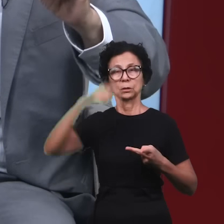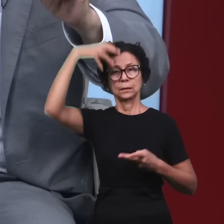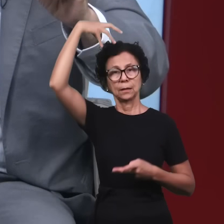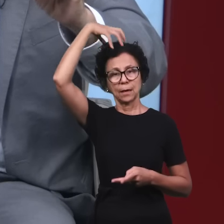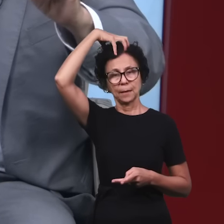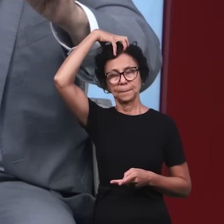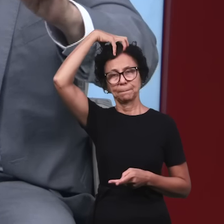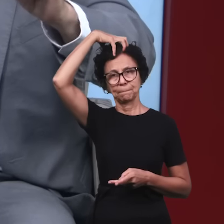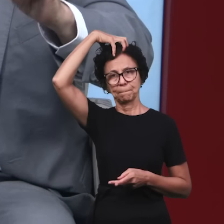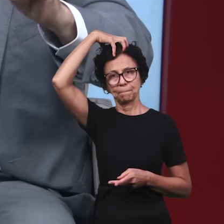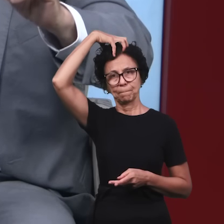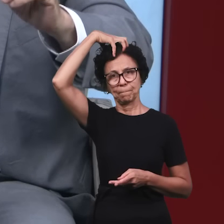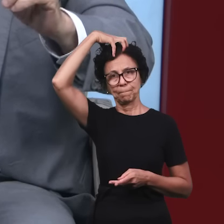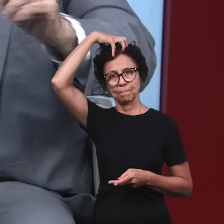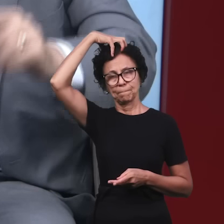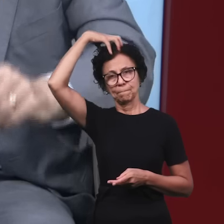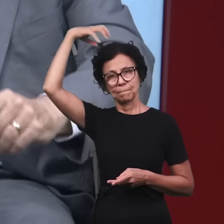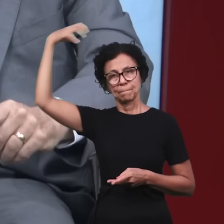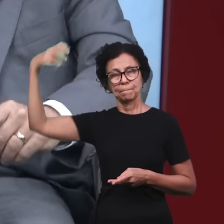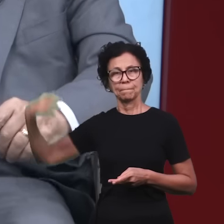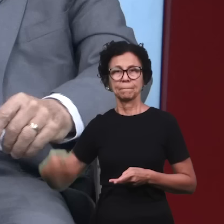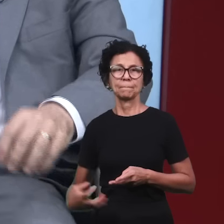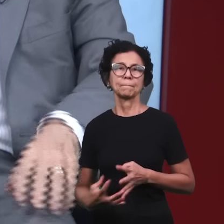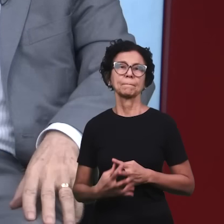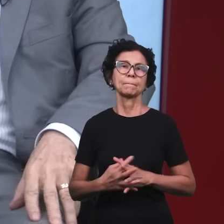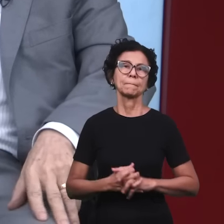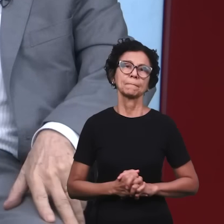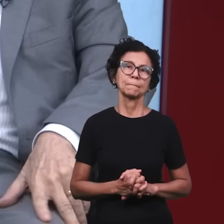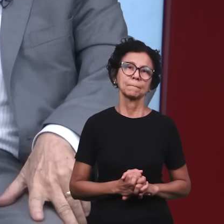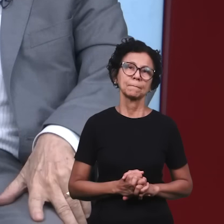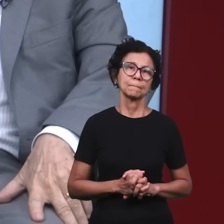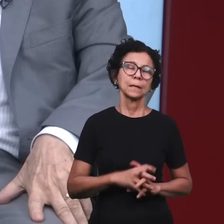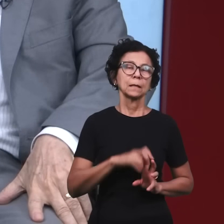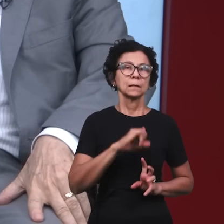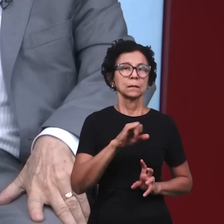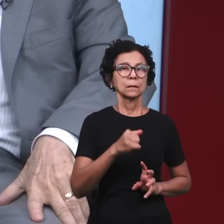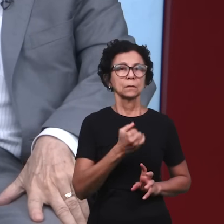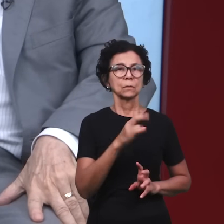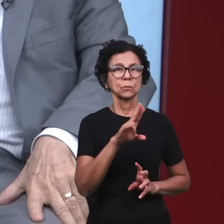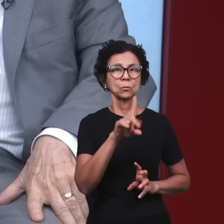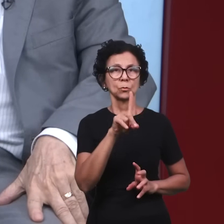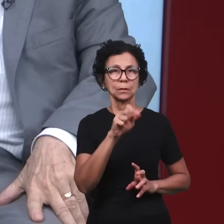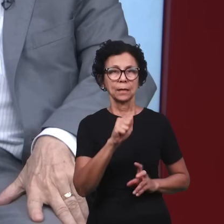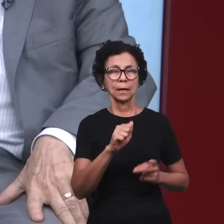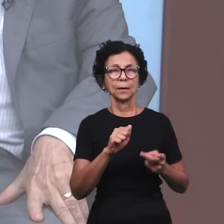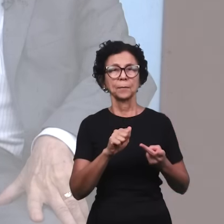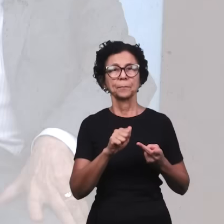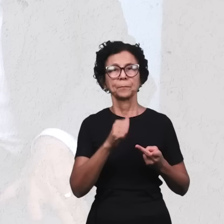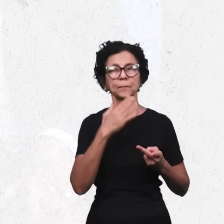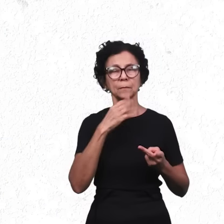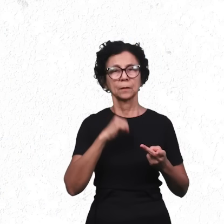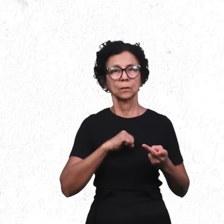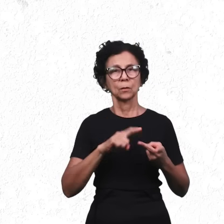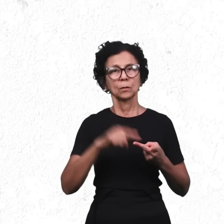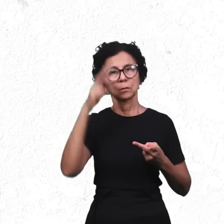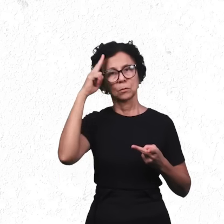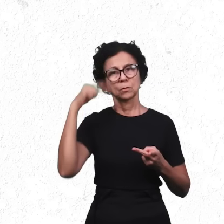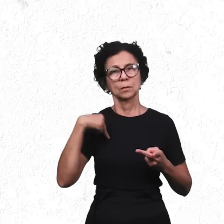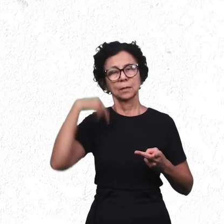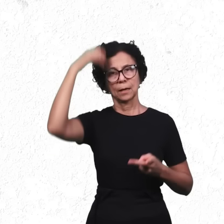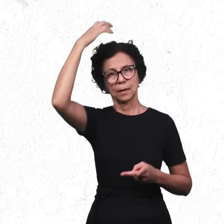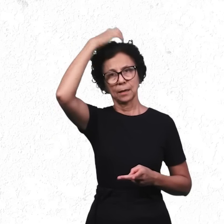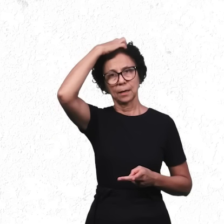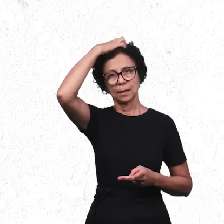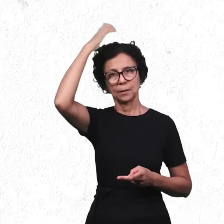Judá sacerdote, José rei. Gênesis 46, 28.